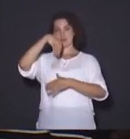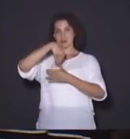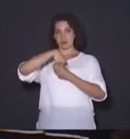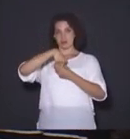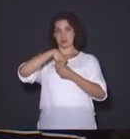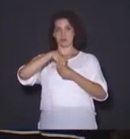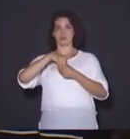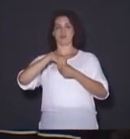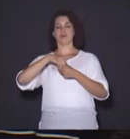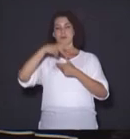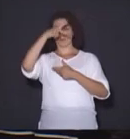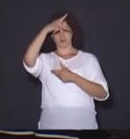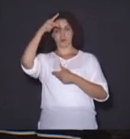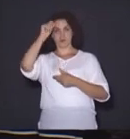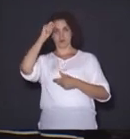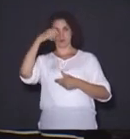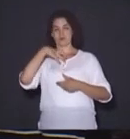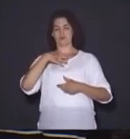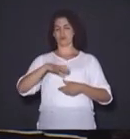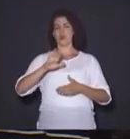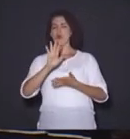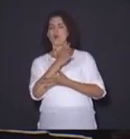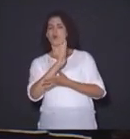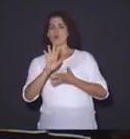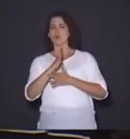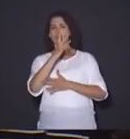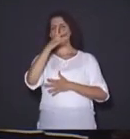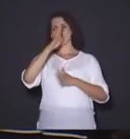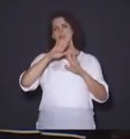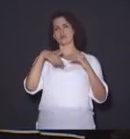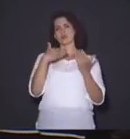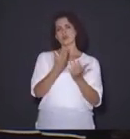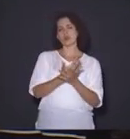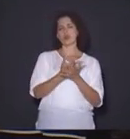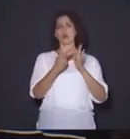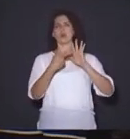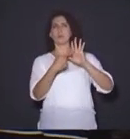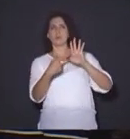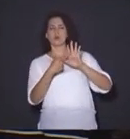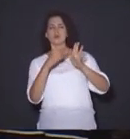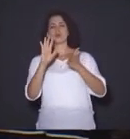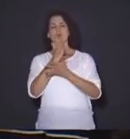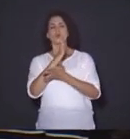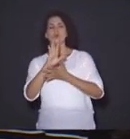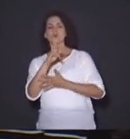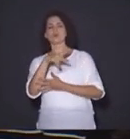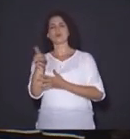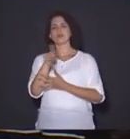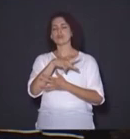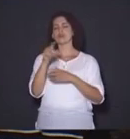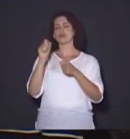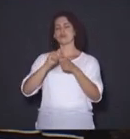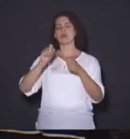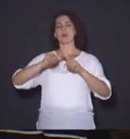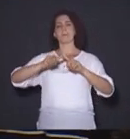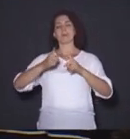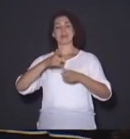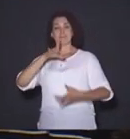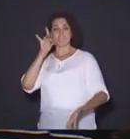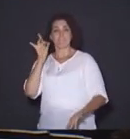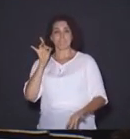escola ou outra que tem um destaque ou um professor ou professora que faz em suas práticas mas ainda não é na